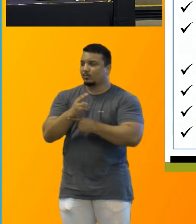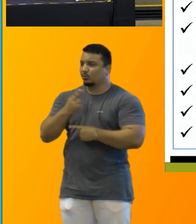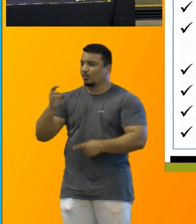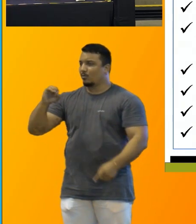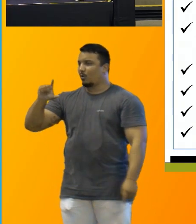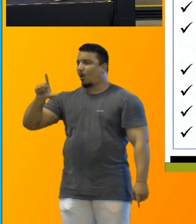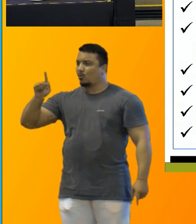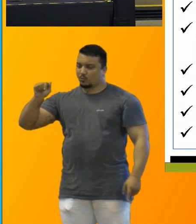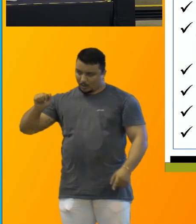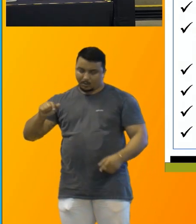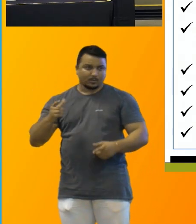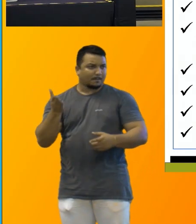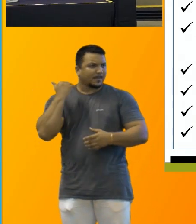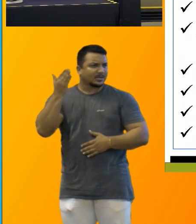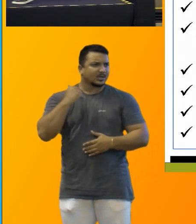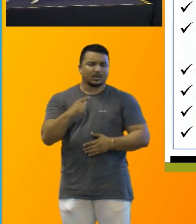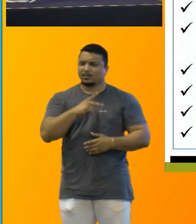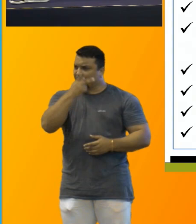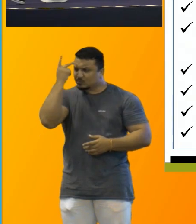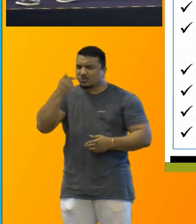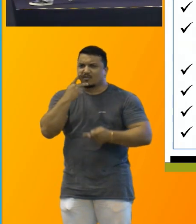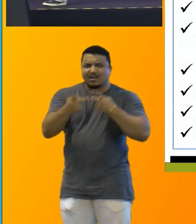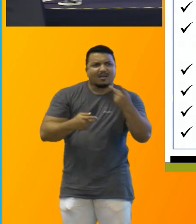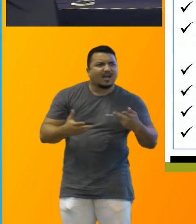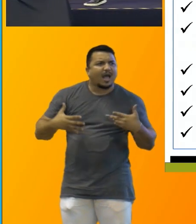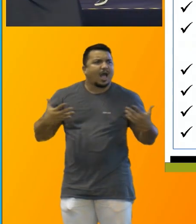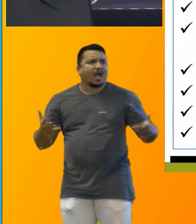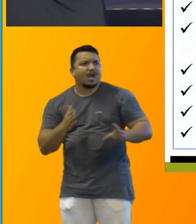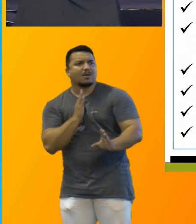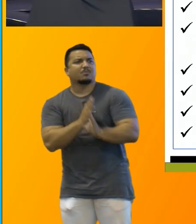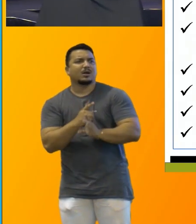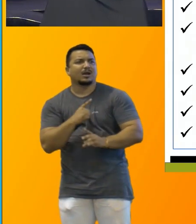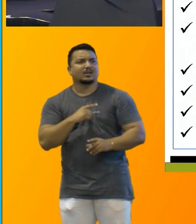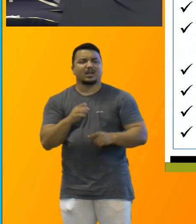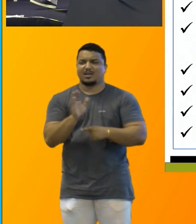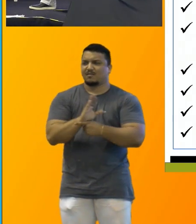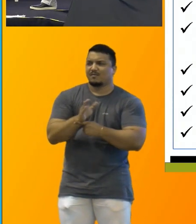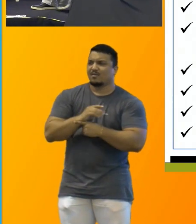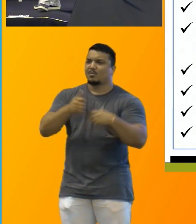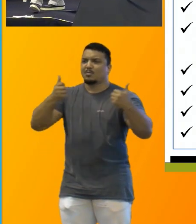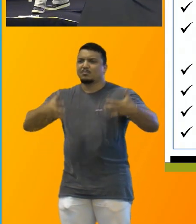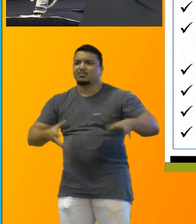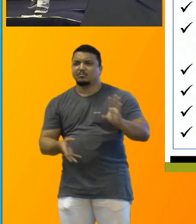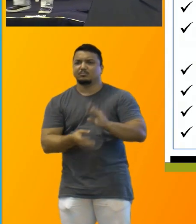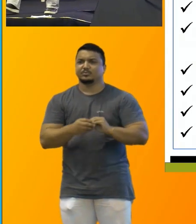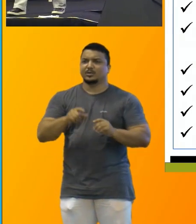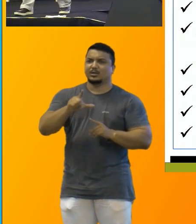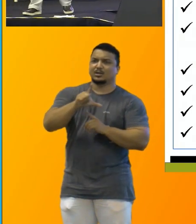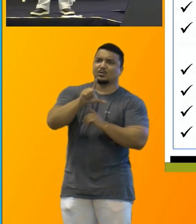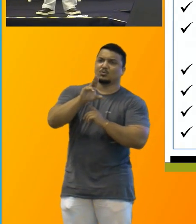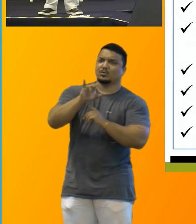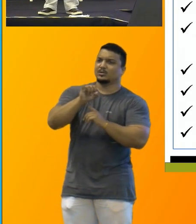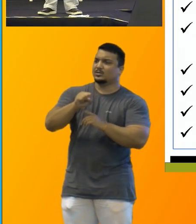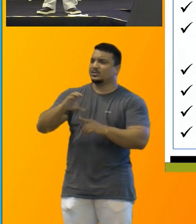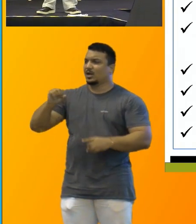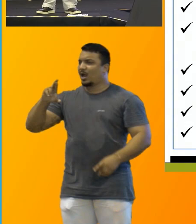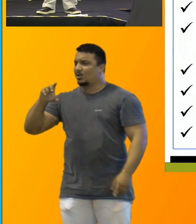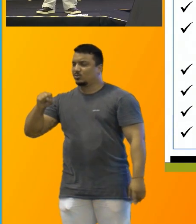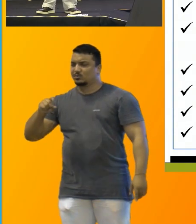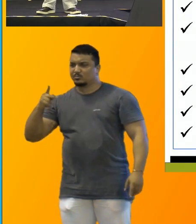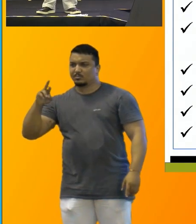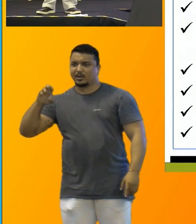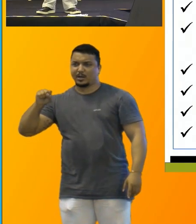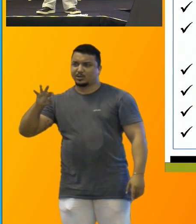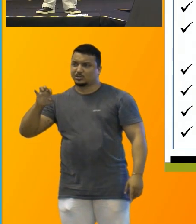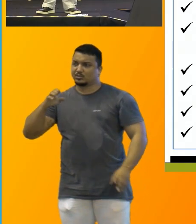que na época que o filme saiu, algumas pessoas diziam, mas é porque nesse filme fala pouco de Luiz Carlos Prestes. Eu disse, talvez